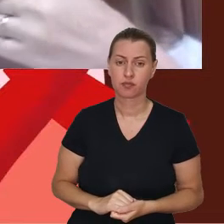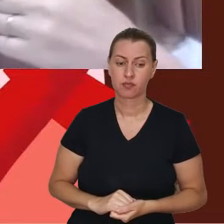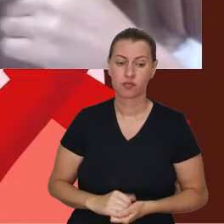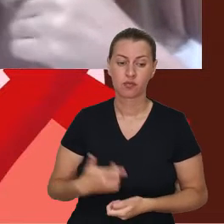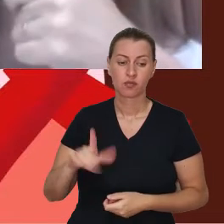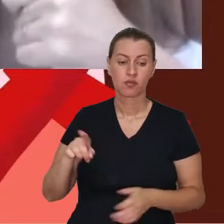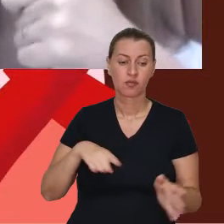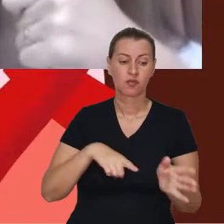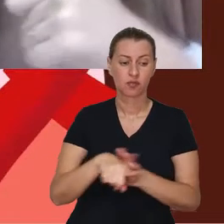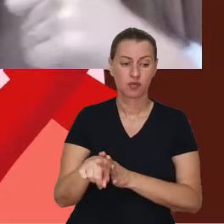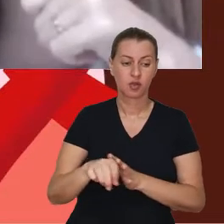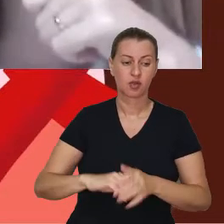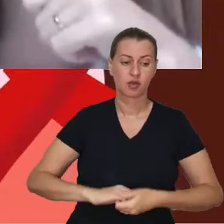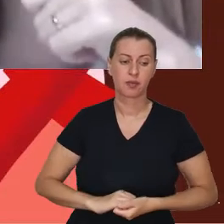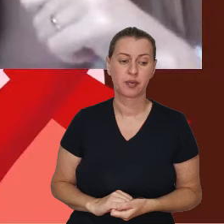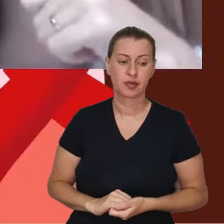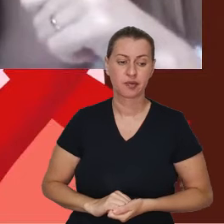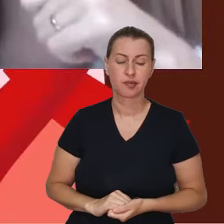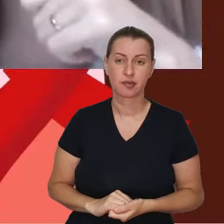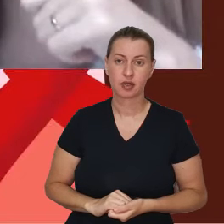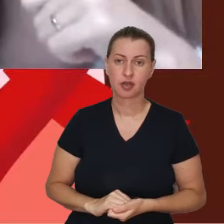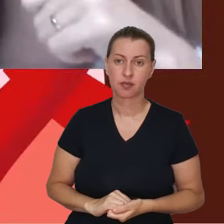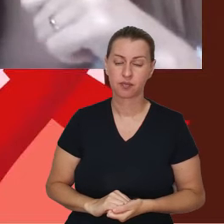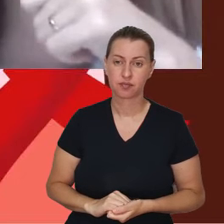Outra pergunta foi,